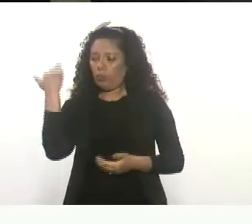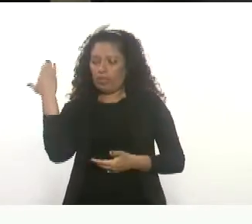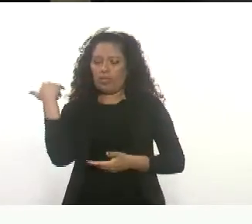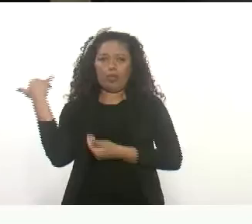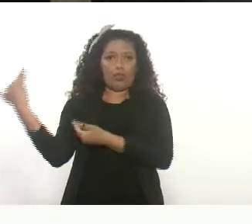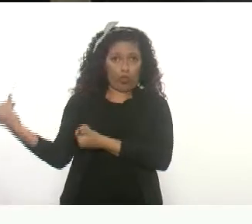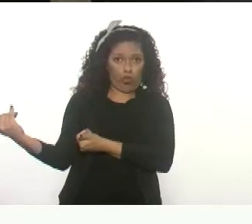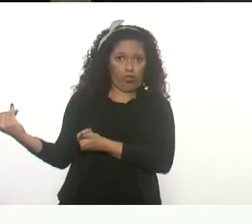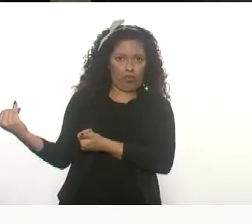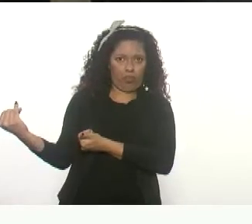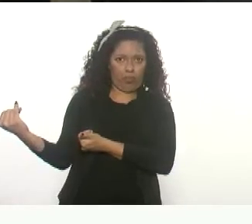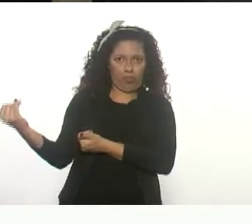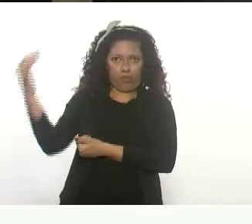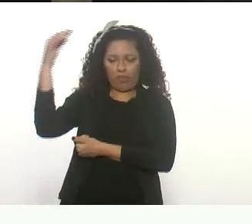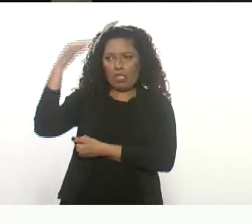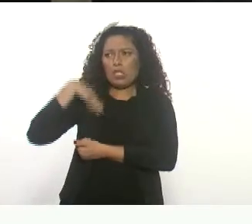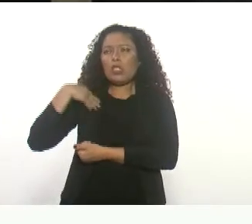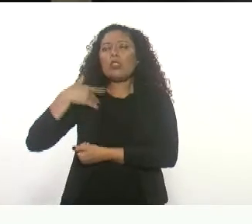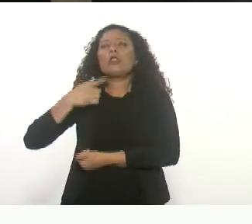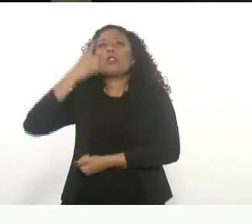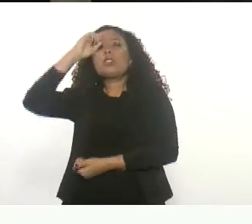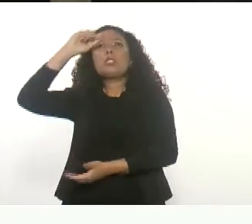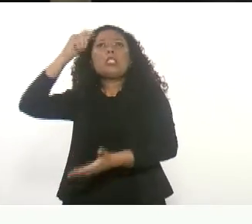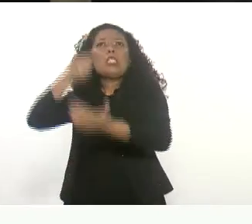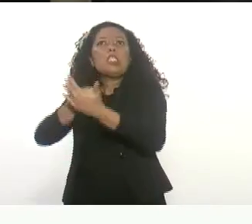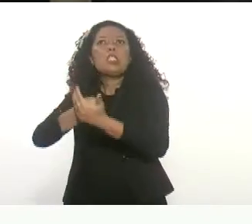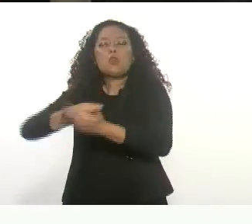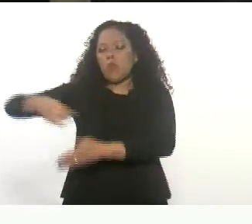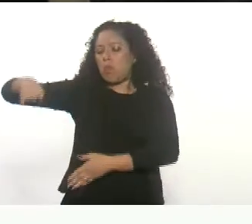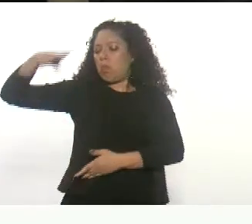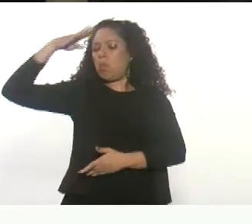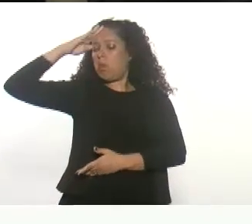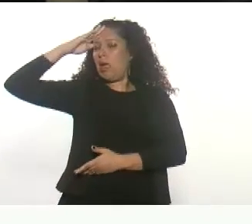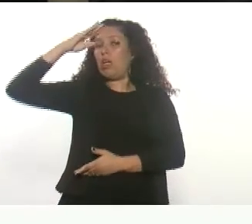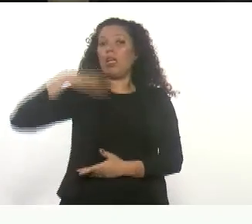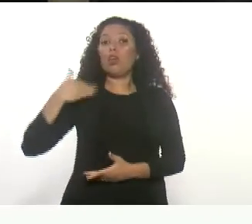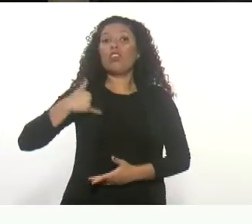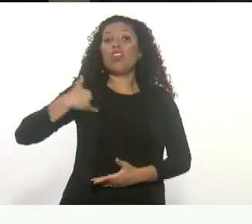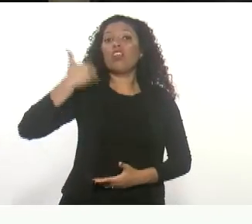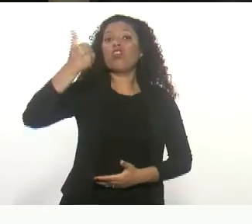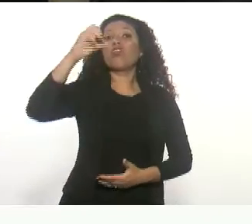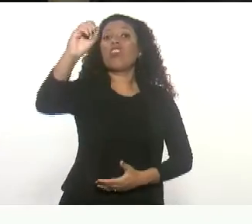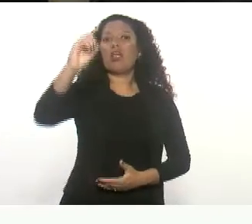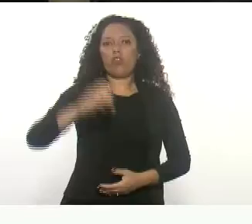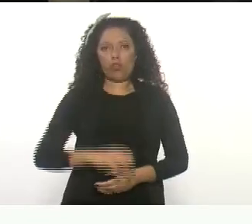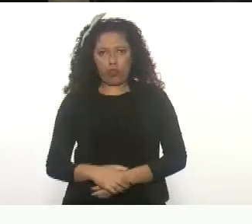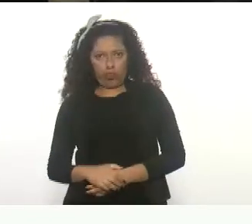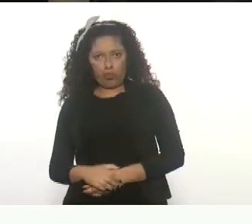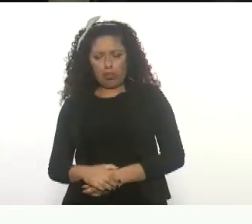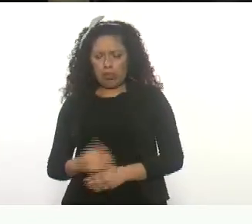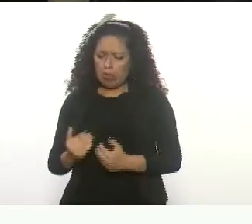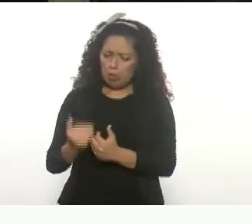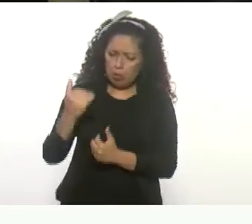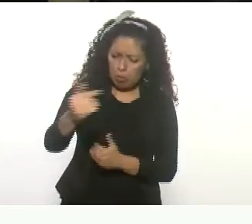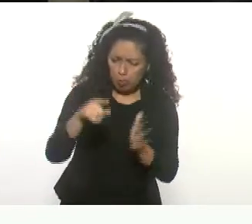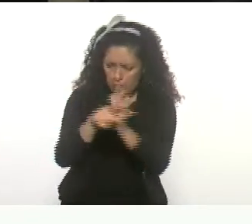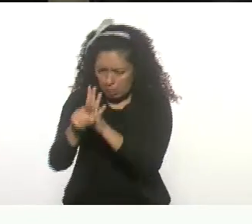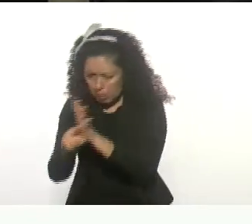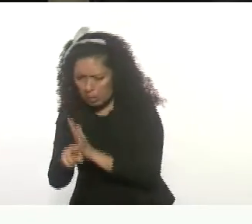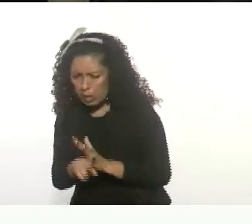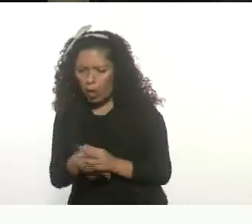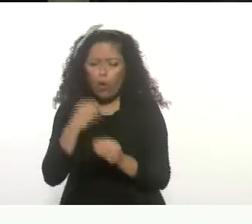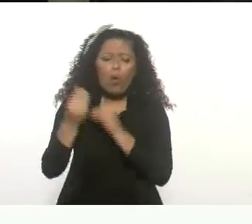que eu queria ser militar desde os meus 10 anos. Isso já estava fincado na minha cabeça. Então, assim, eu comecei a pesquisar, a ver como